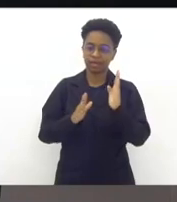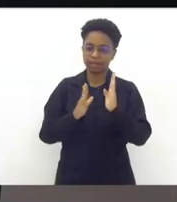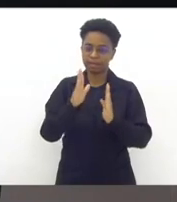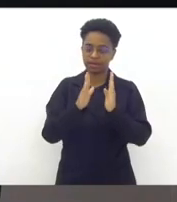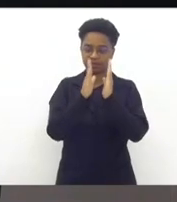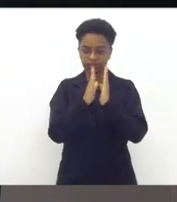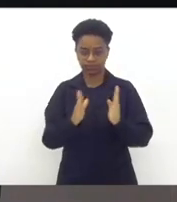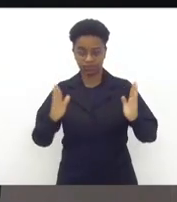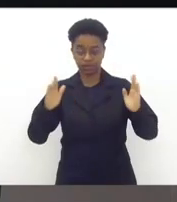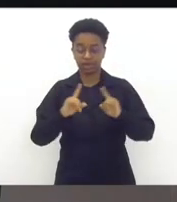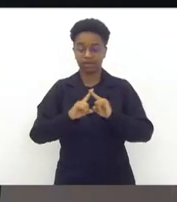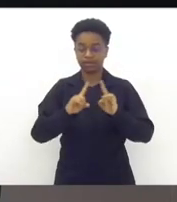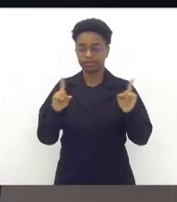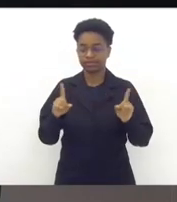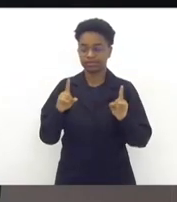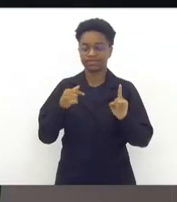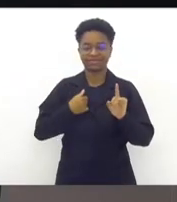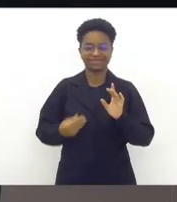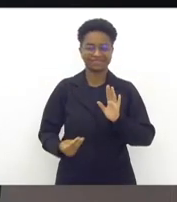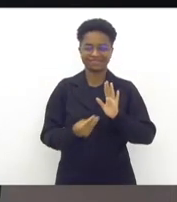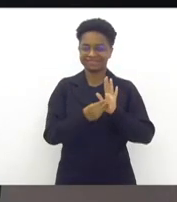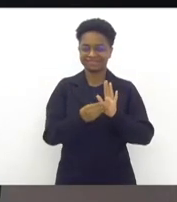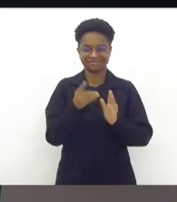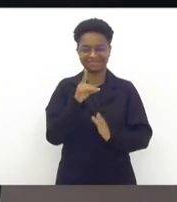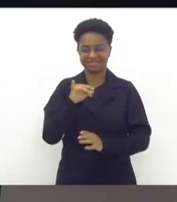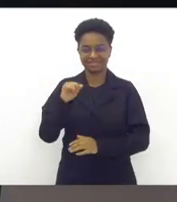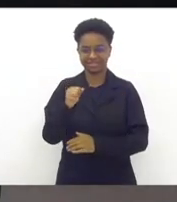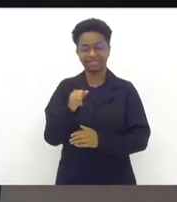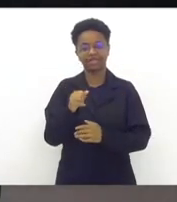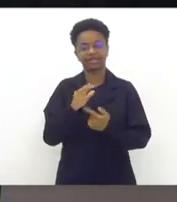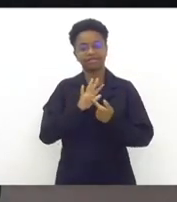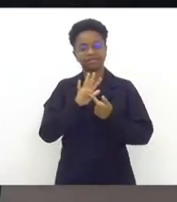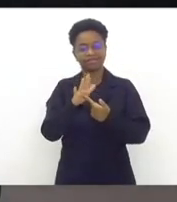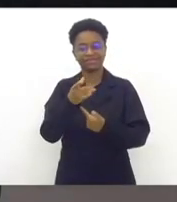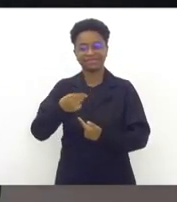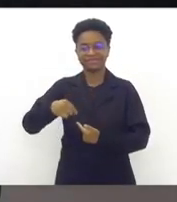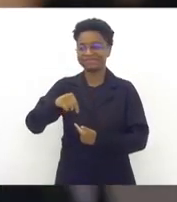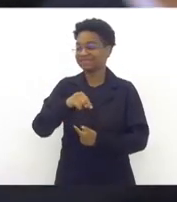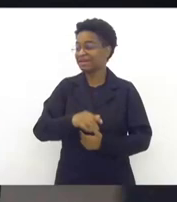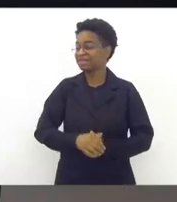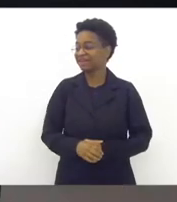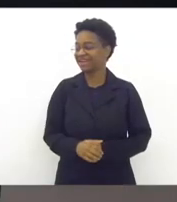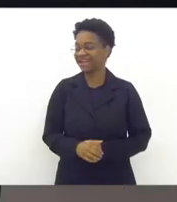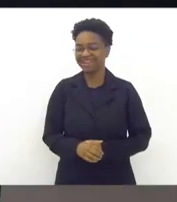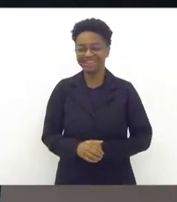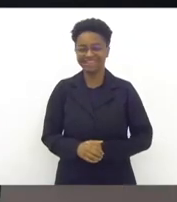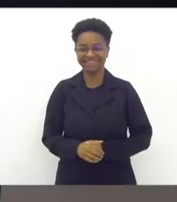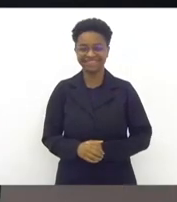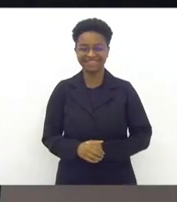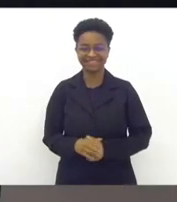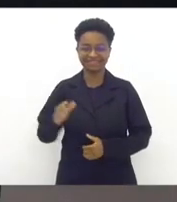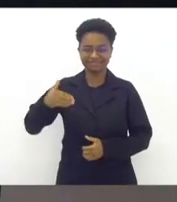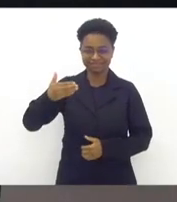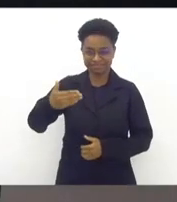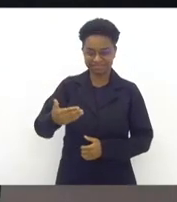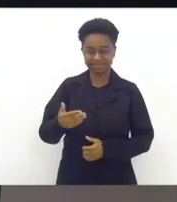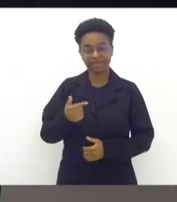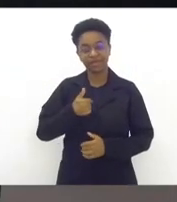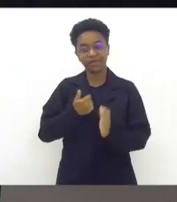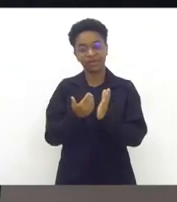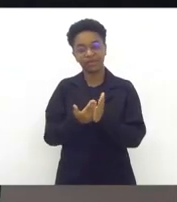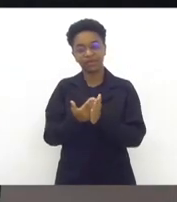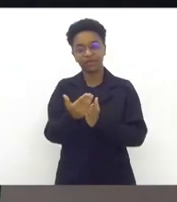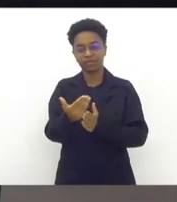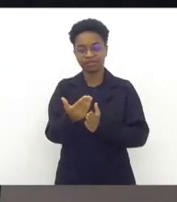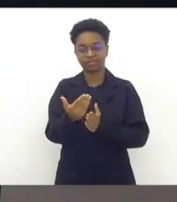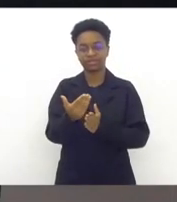CPI, mas só para colocar um pouco das datas para vocês, para a gente seguir juntos. Bom, vou começar agora